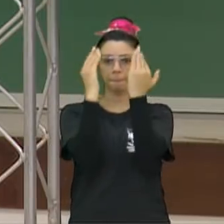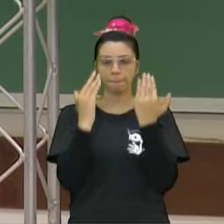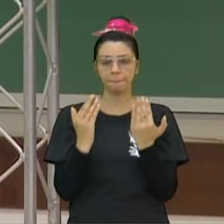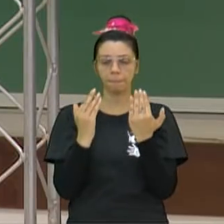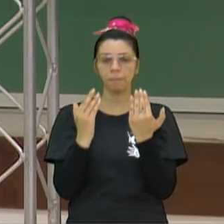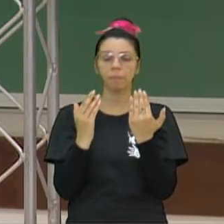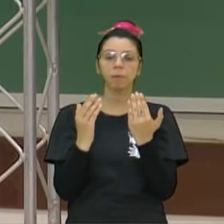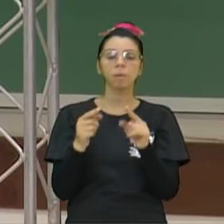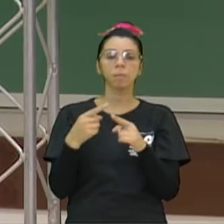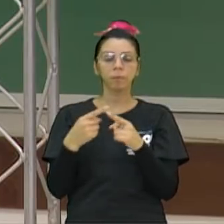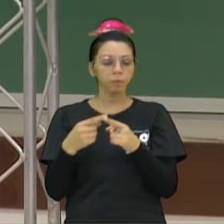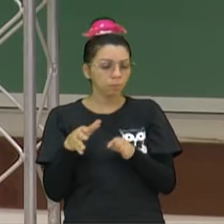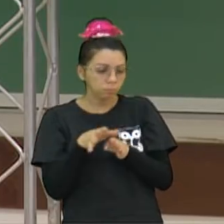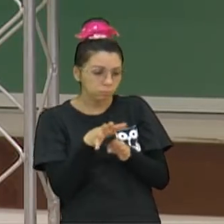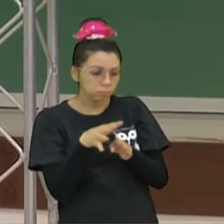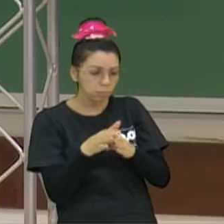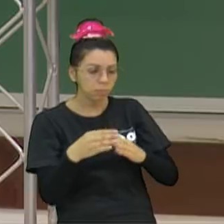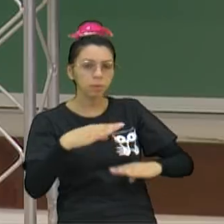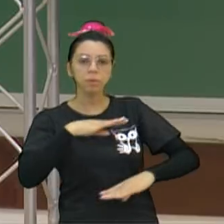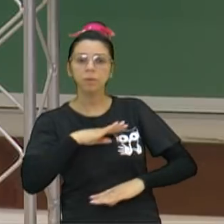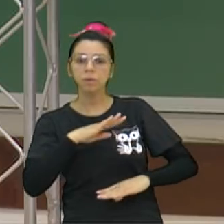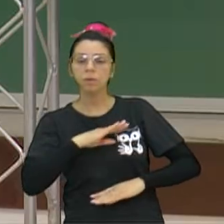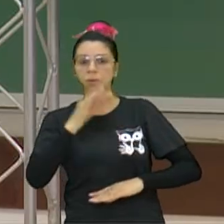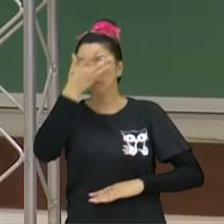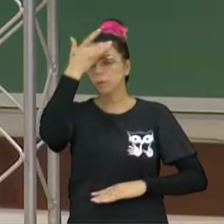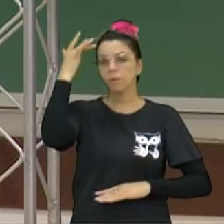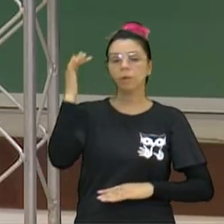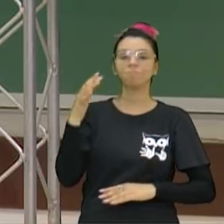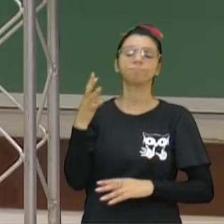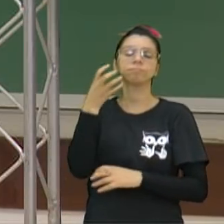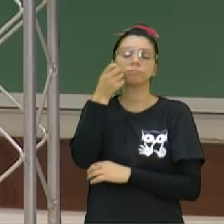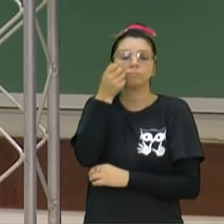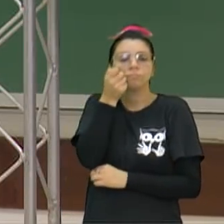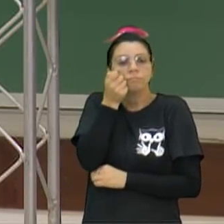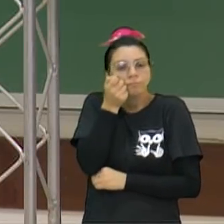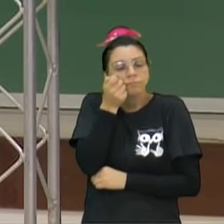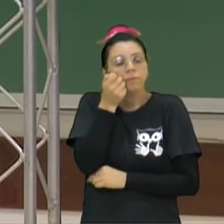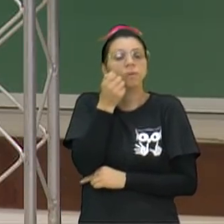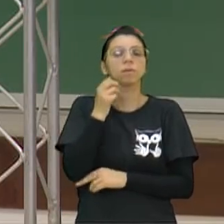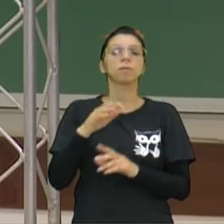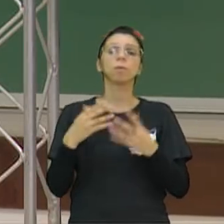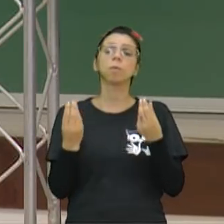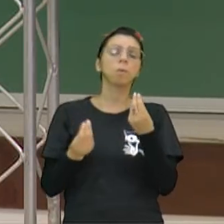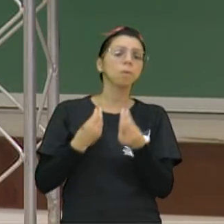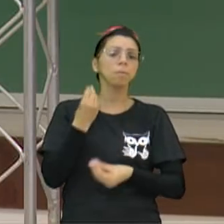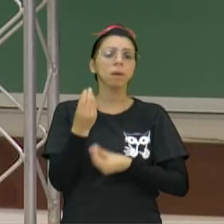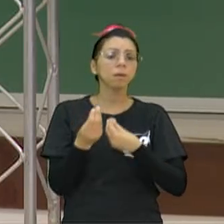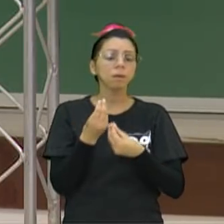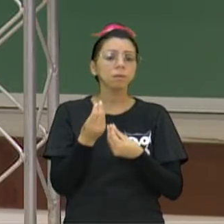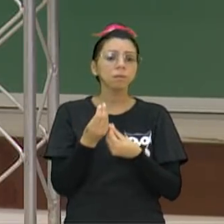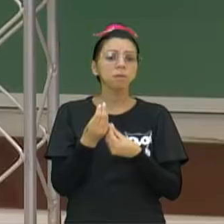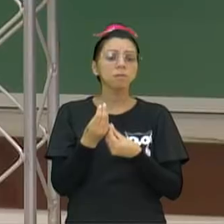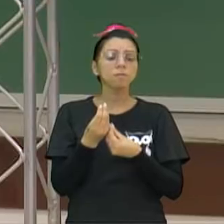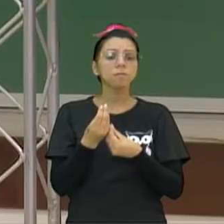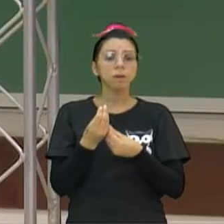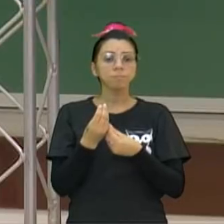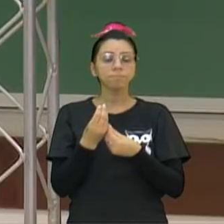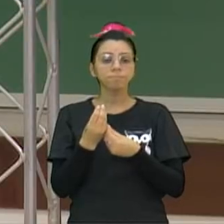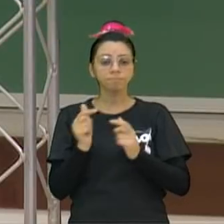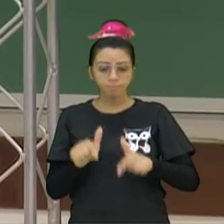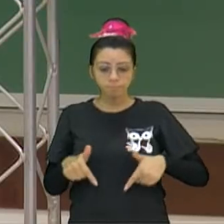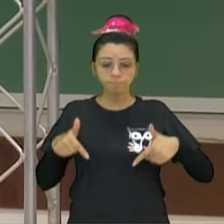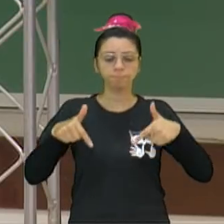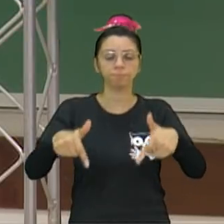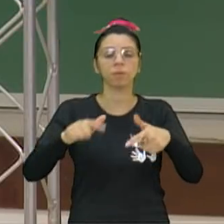comportamento sempre naqueles momentos em que alguém de alguma forma nos magoa. Né? Então, como que a gente vai agir após ter